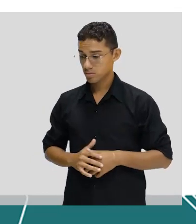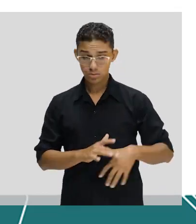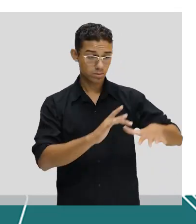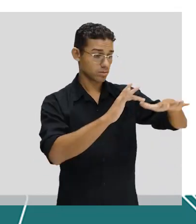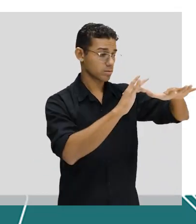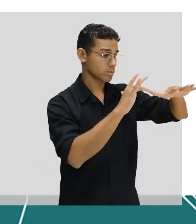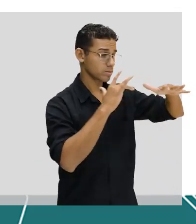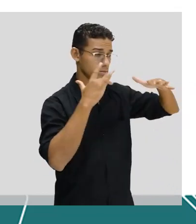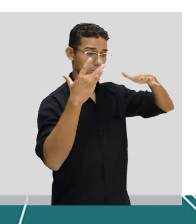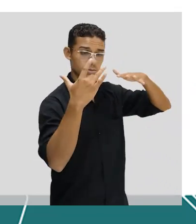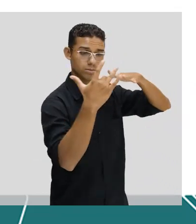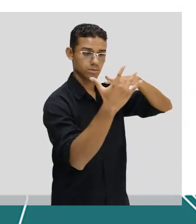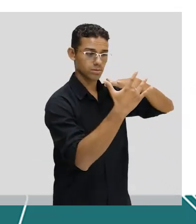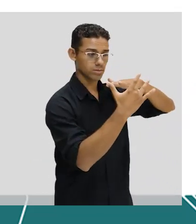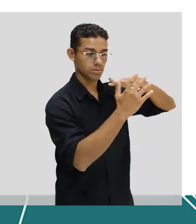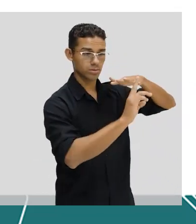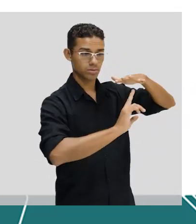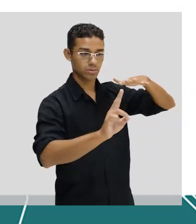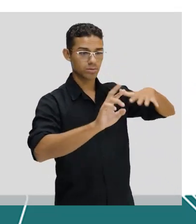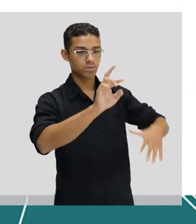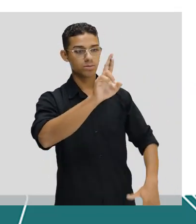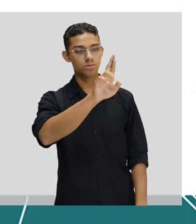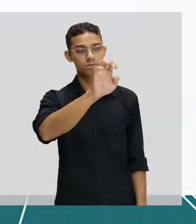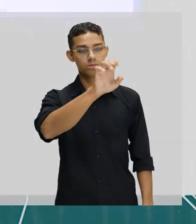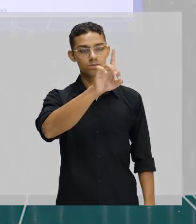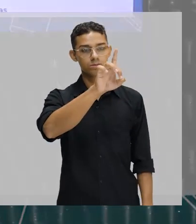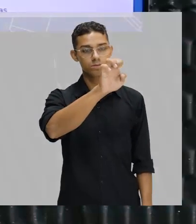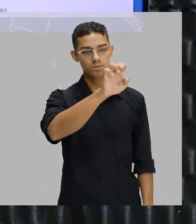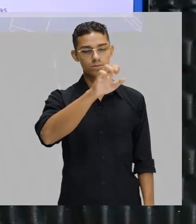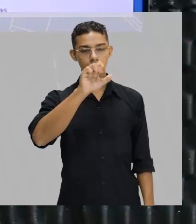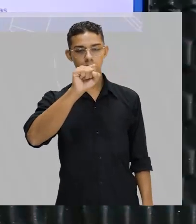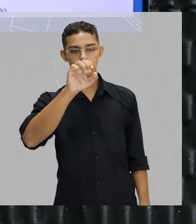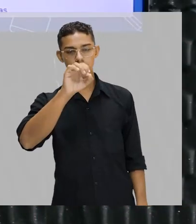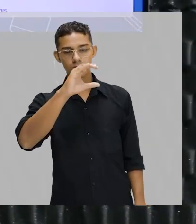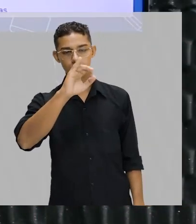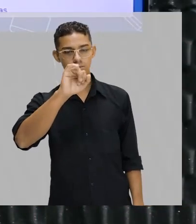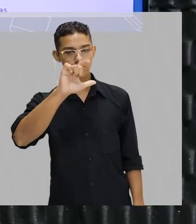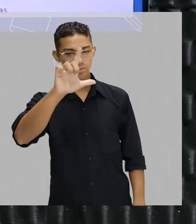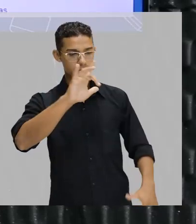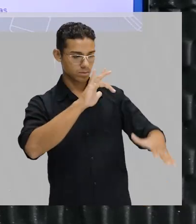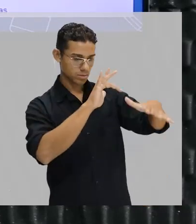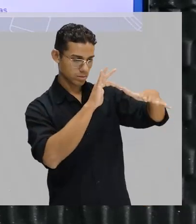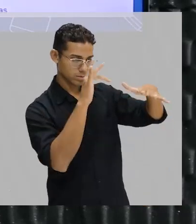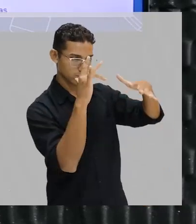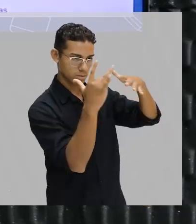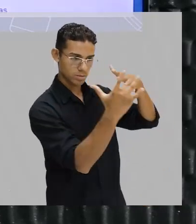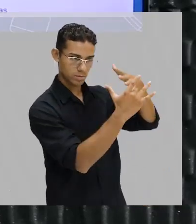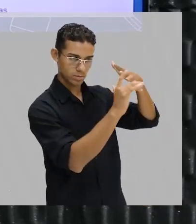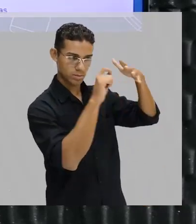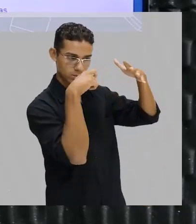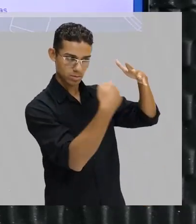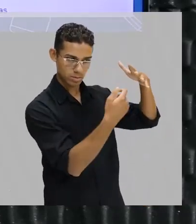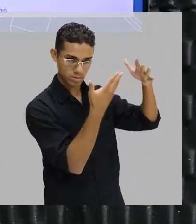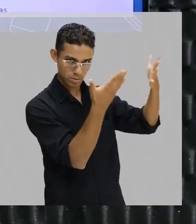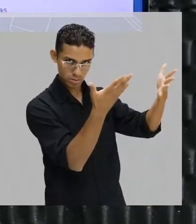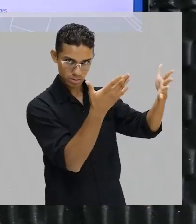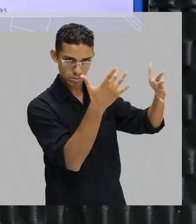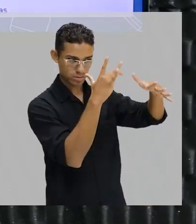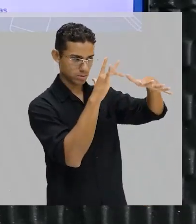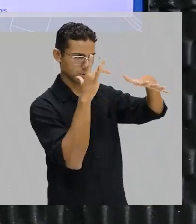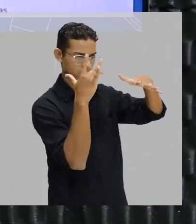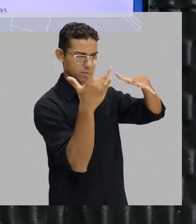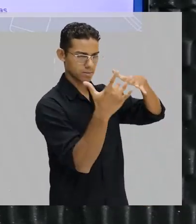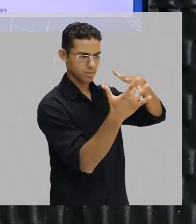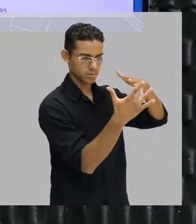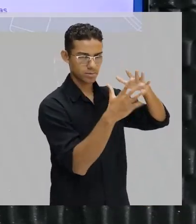nós temos uma charge que está fazendo o quê? Está fazendo uma crítica em relação à rede social. A rede que nós utilizamos no nosso dia a